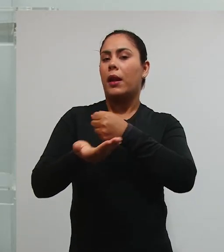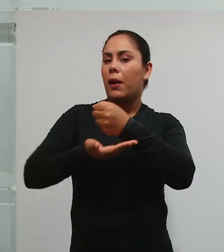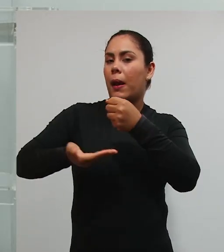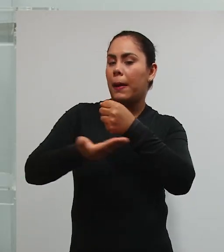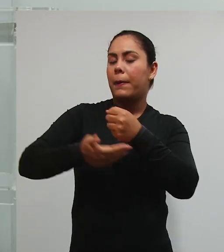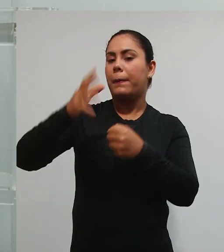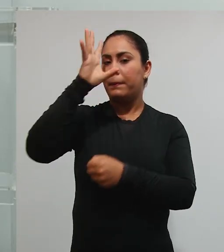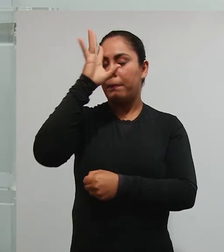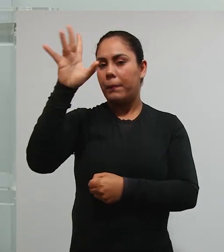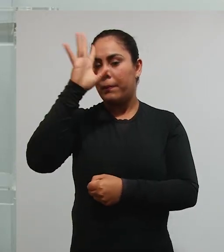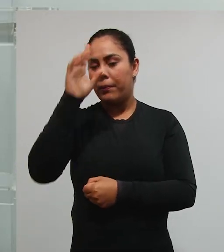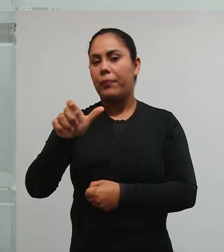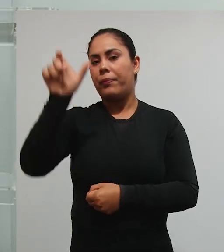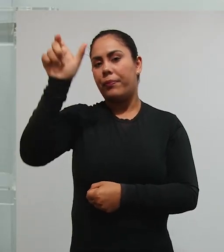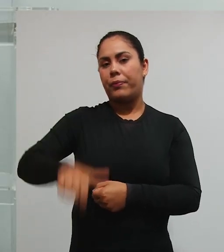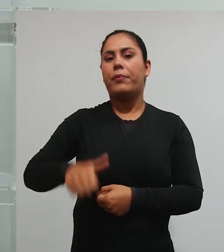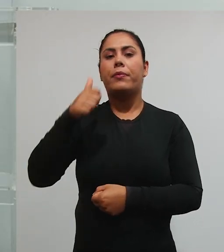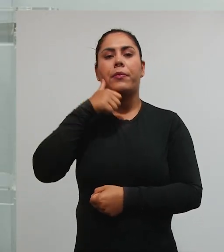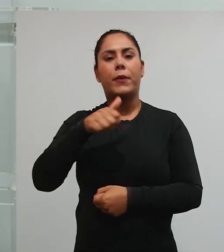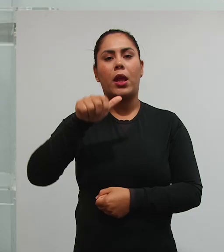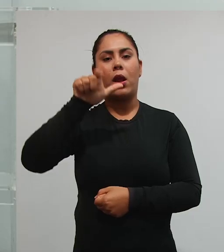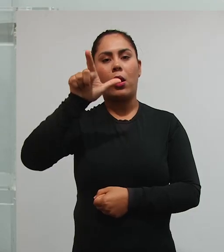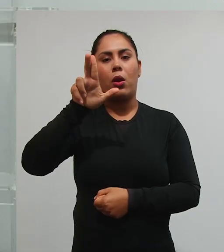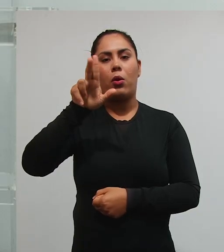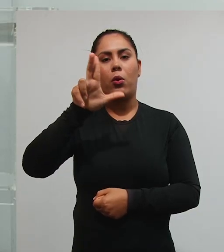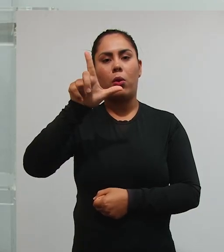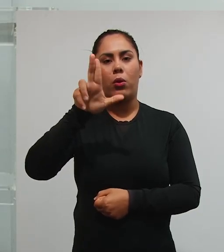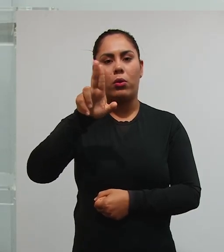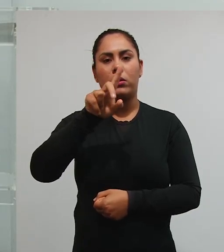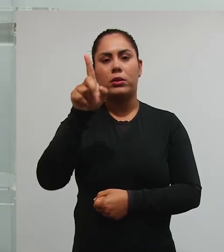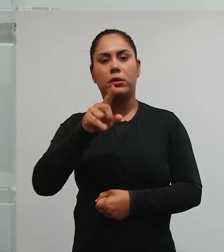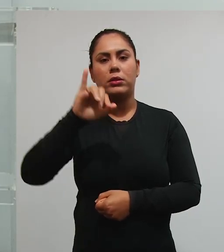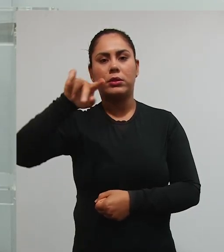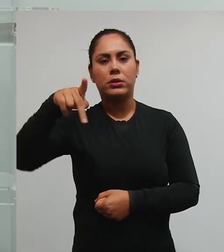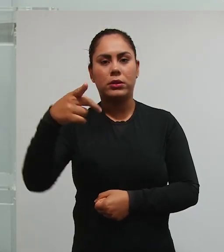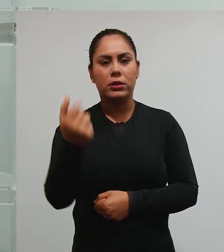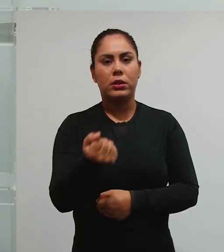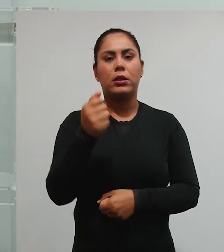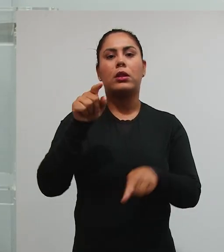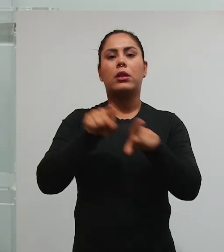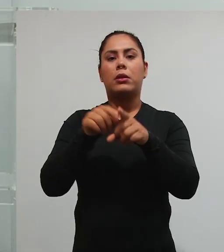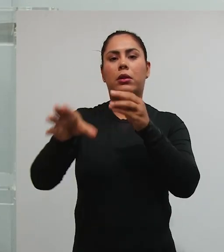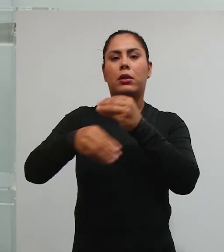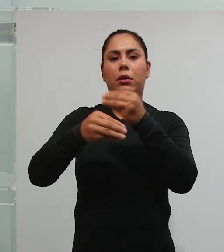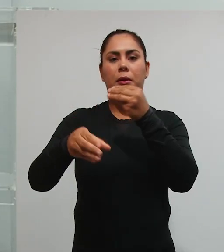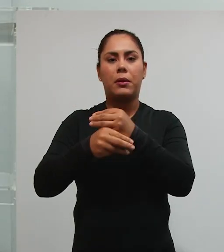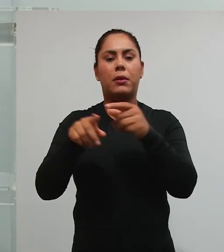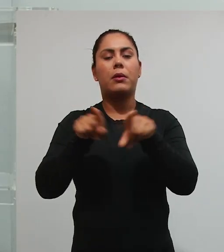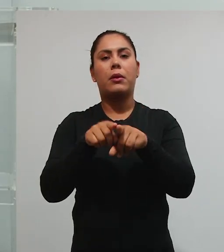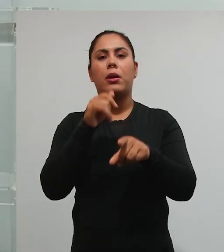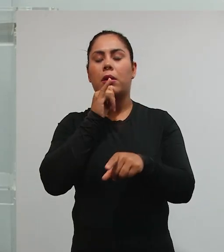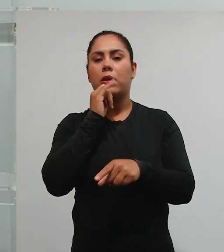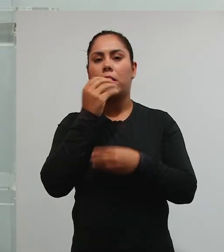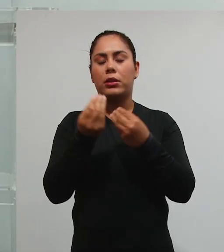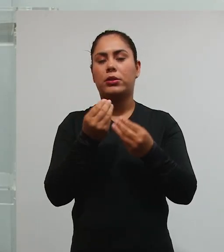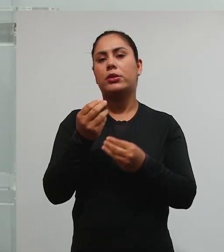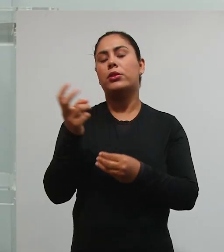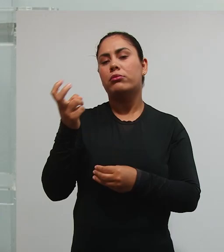das bases teóricas da Luluzinha e das demais discussões ocorridas nos outros componentes curriculares,